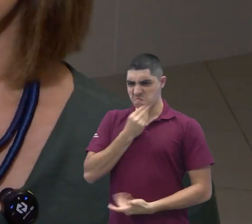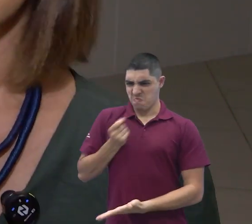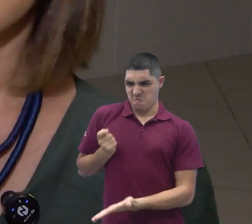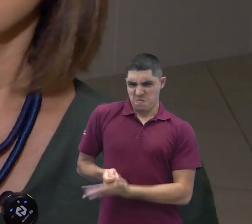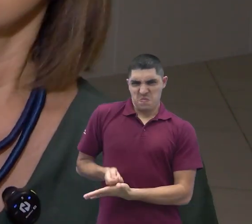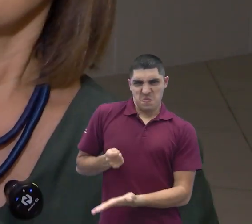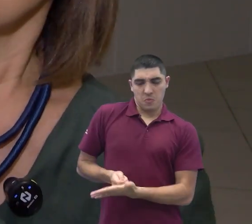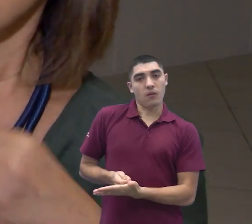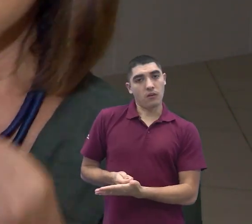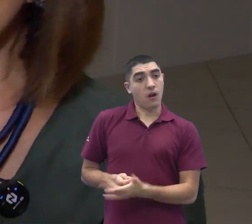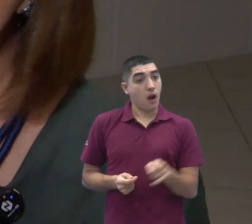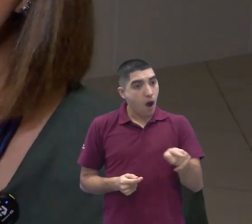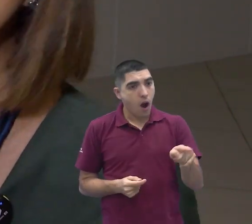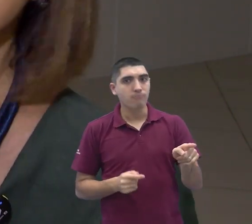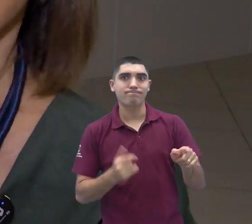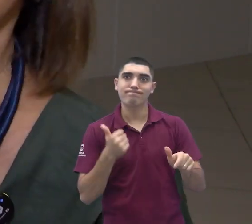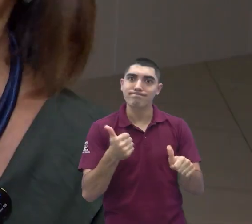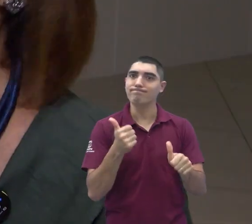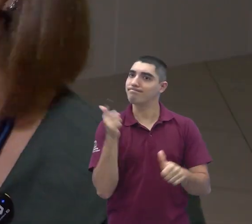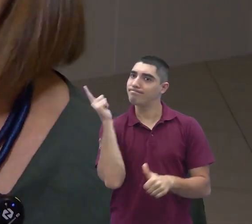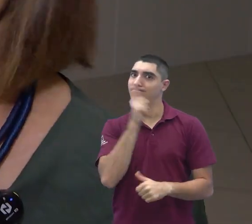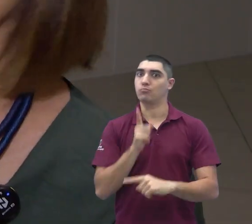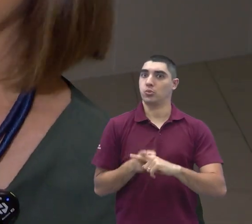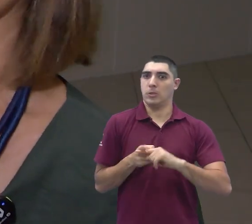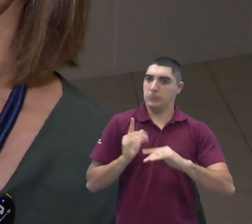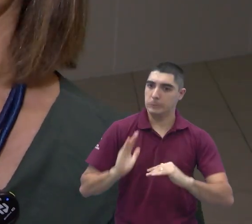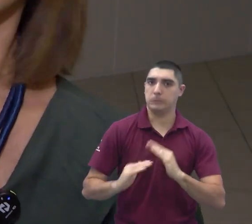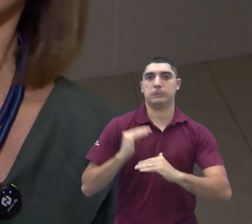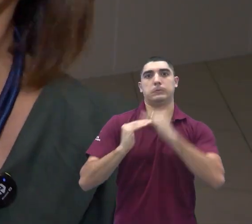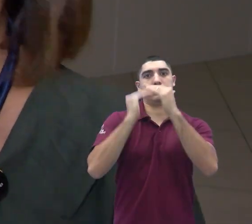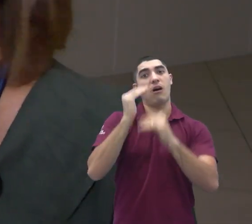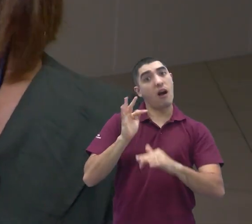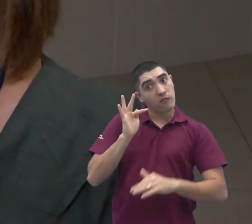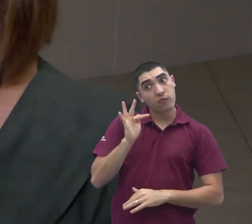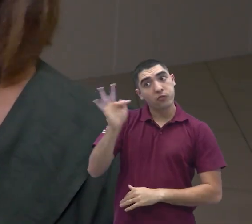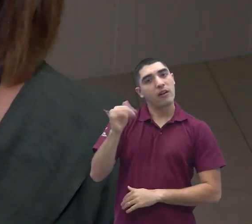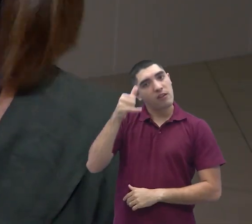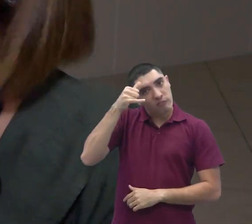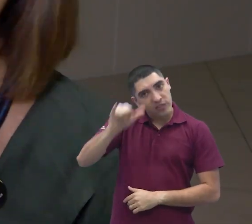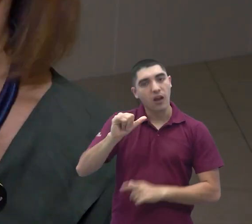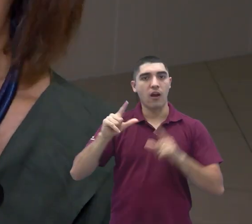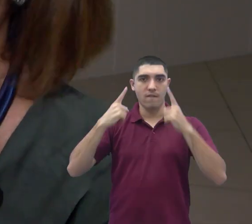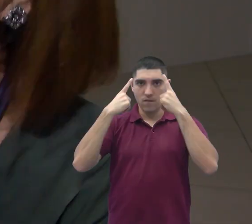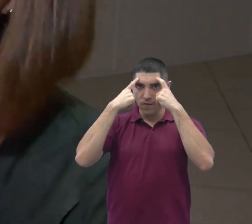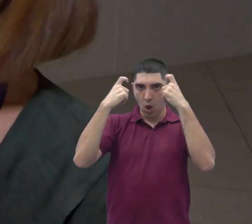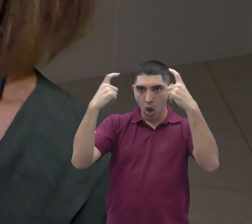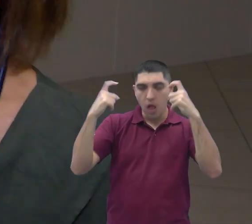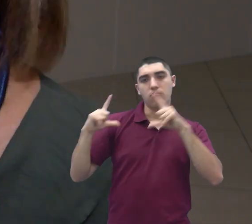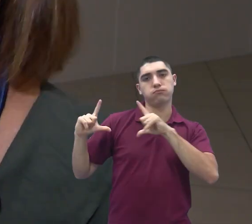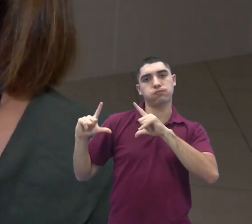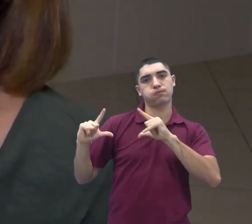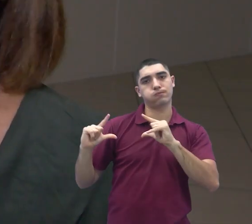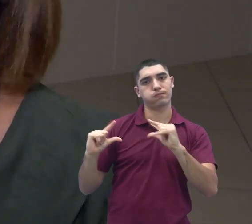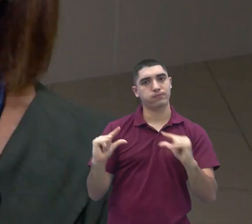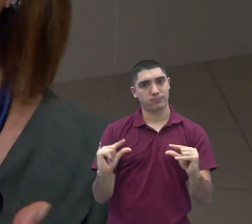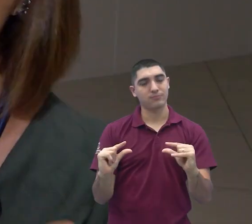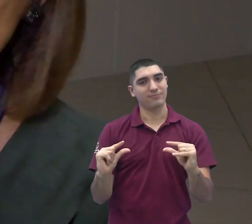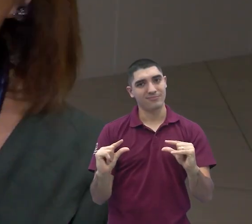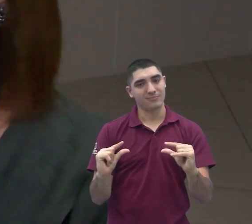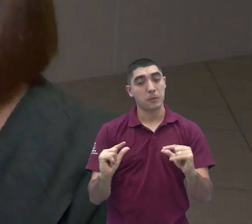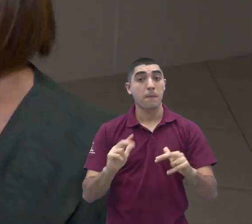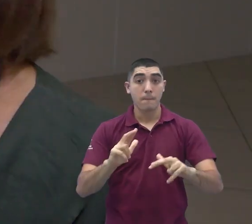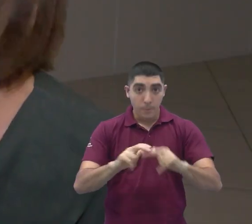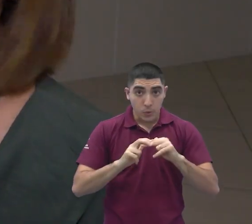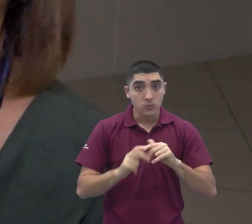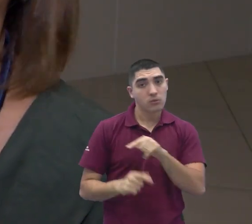o machismo, nós vamos avançando mais, nós vamos ter menos violência, porque você